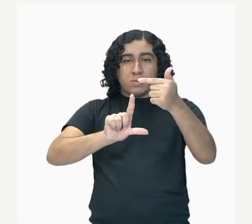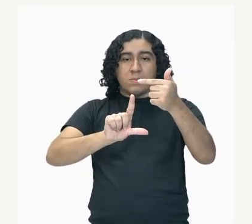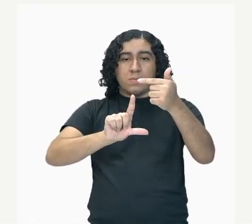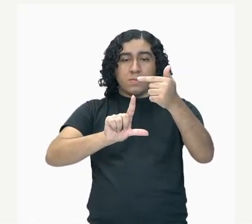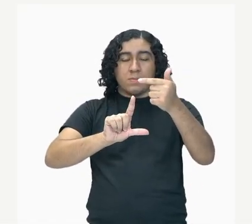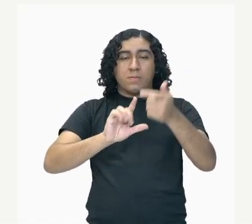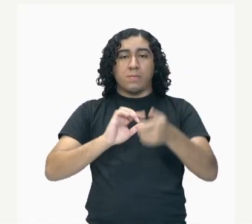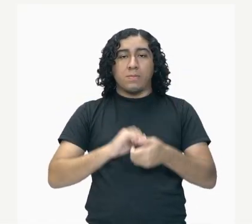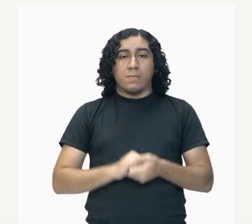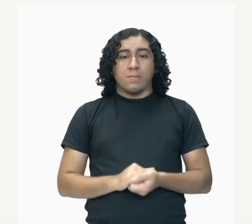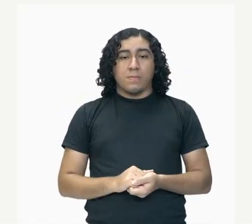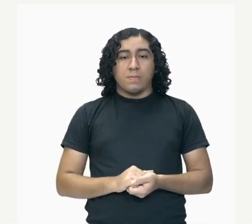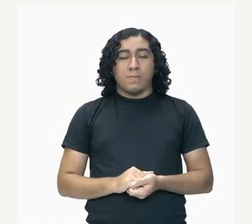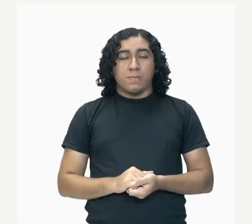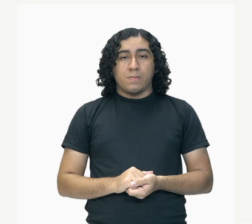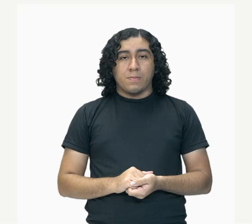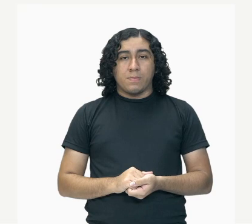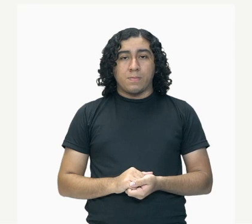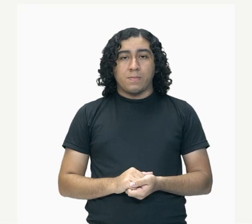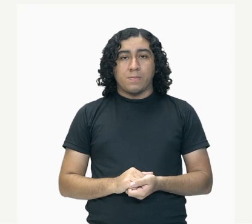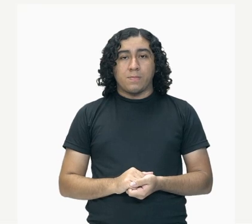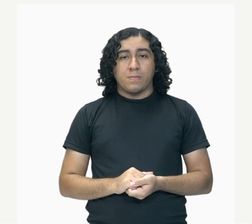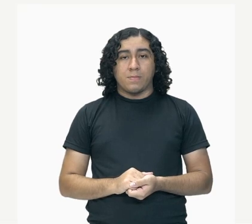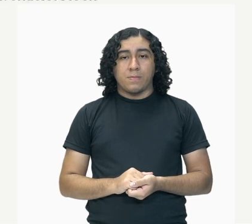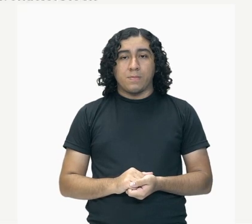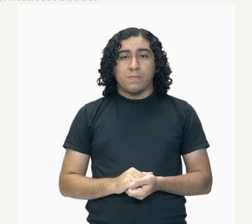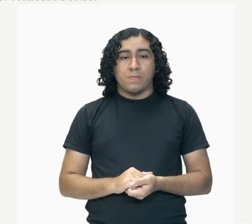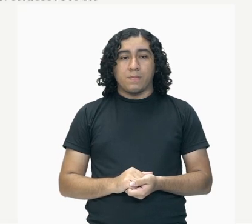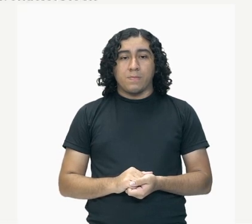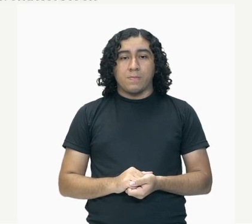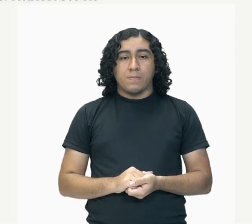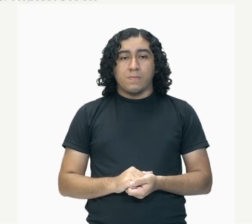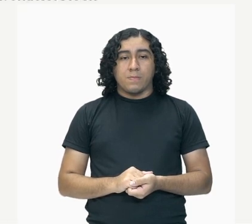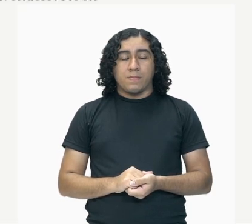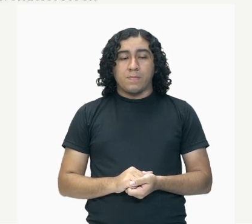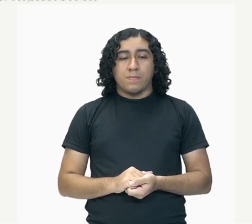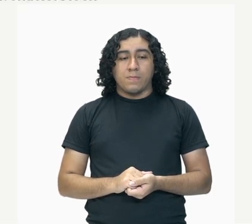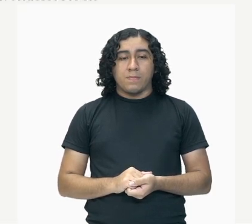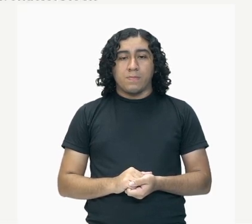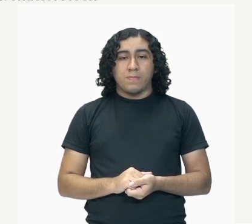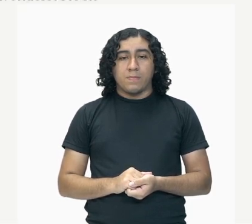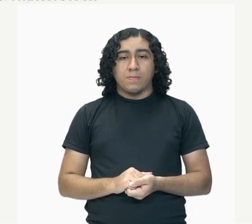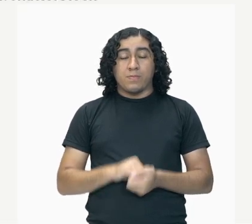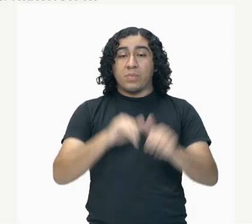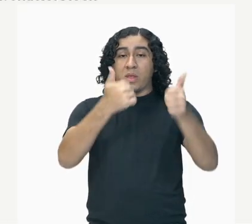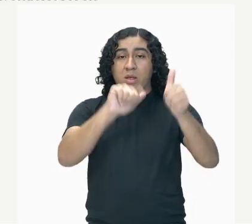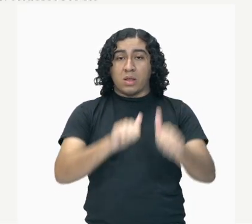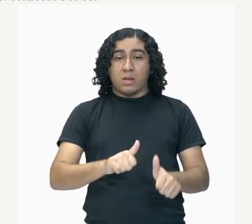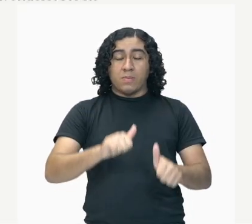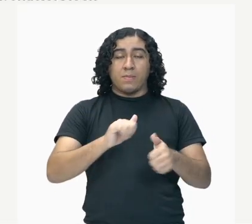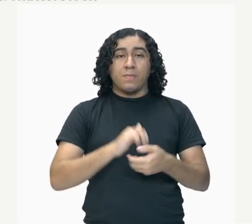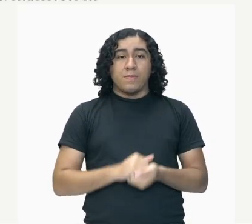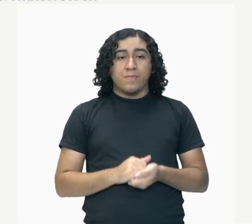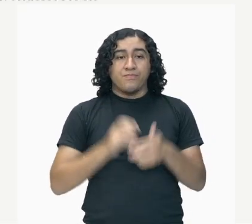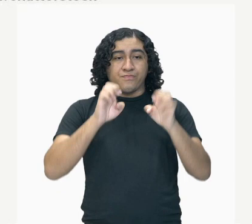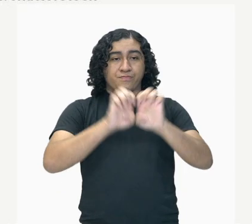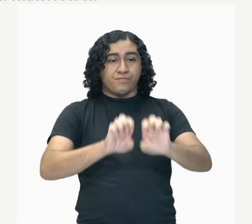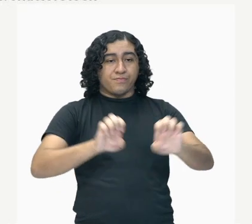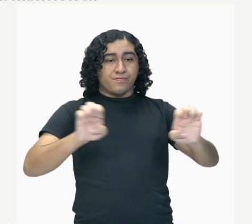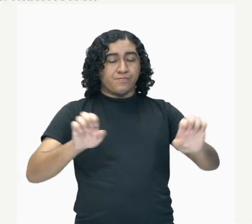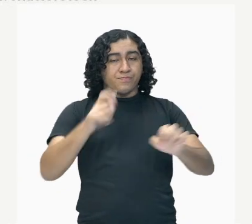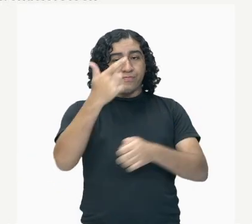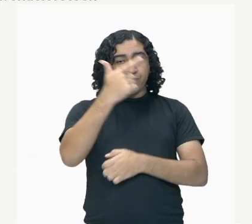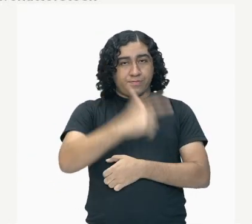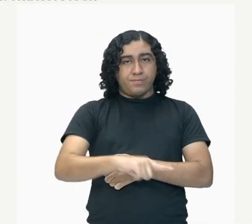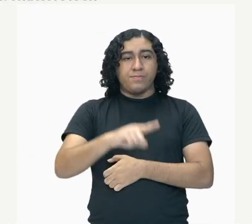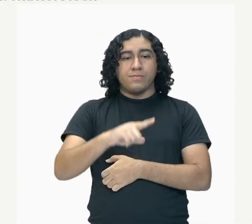velocidade dividido por duas vezes o comprimento Observe aqui que naquela equação ali eu vou repetir ela aqui de